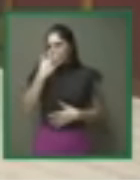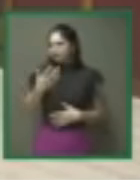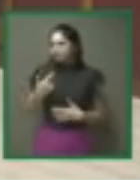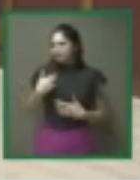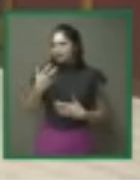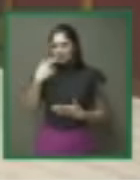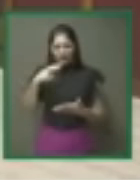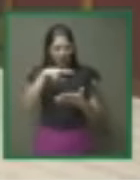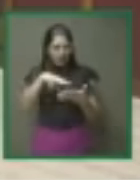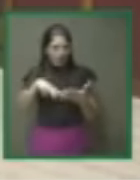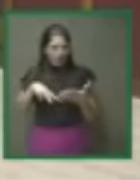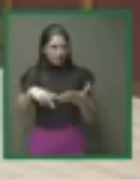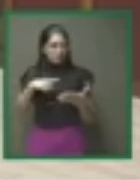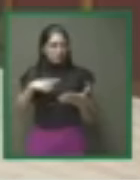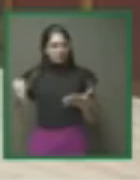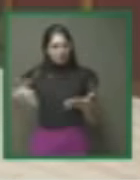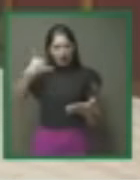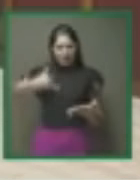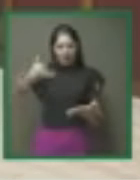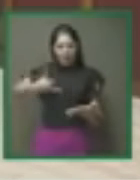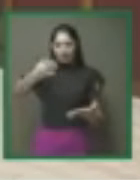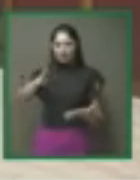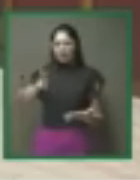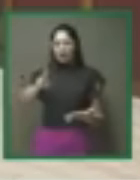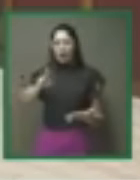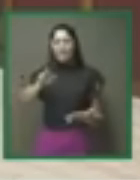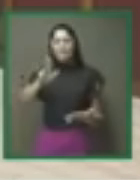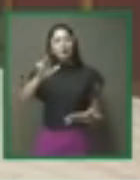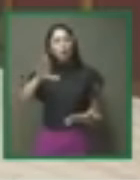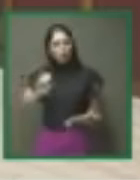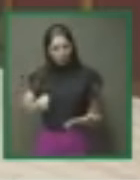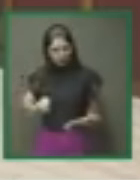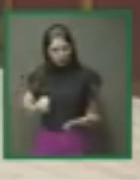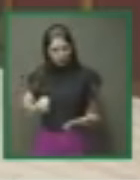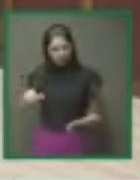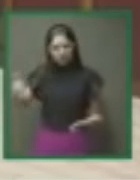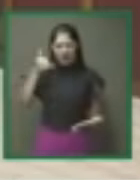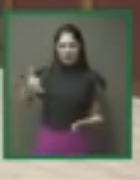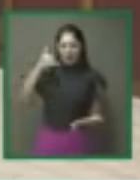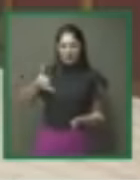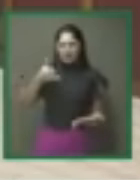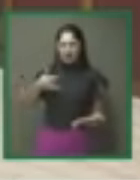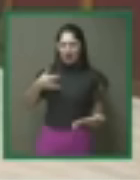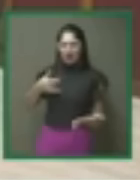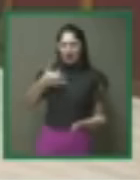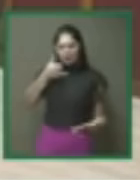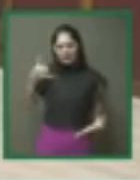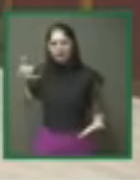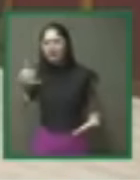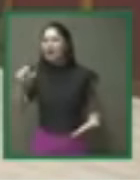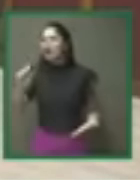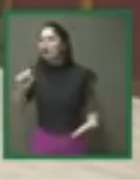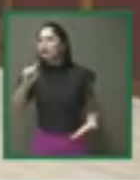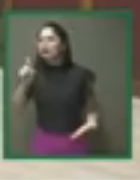tinha um monte de ligação do Bruno, e eu retornei para o Bruno, né, para saber o que ele queria. Tinha